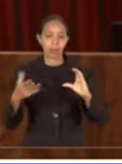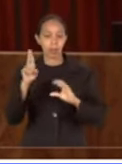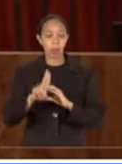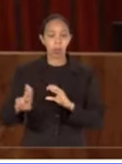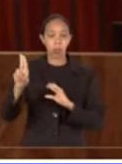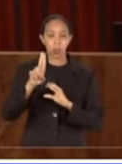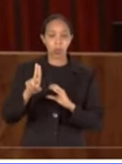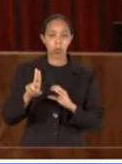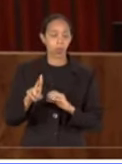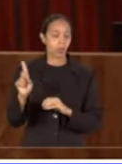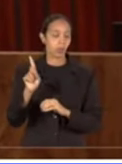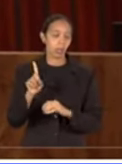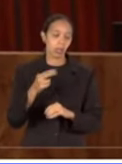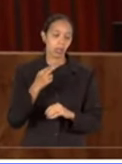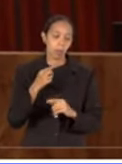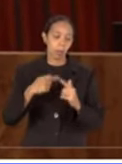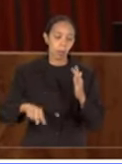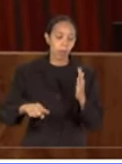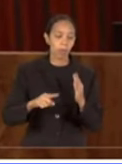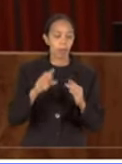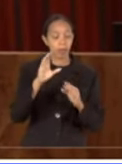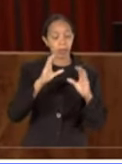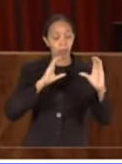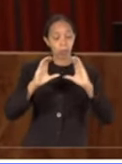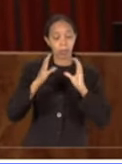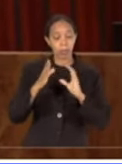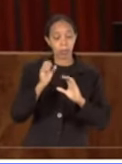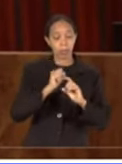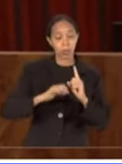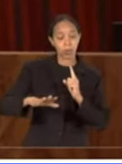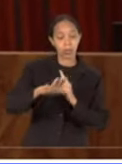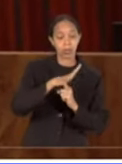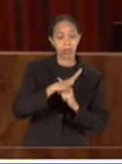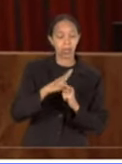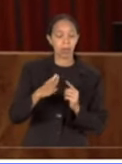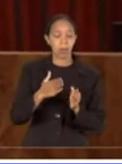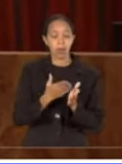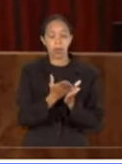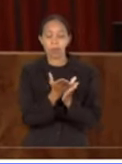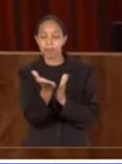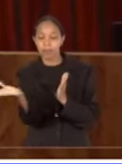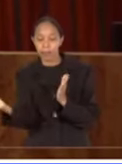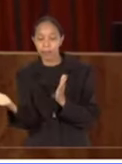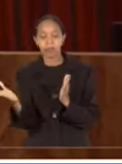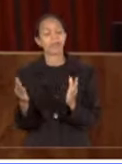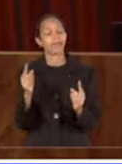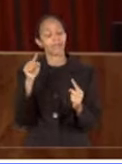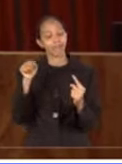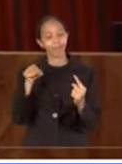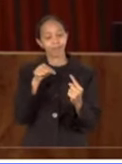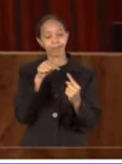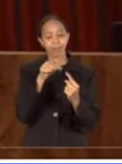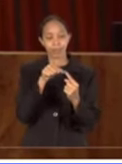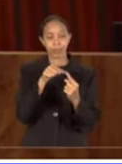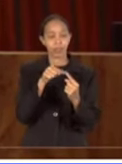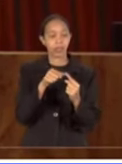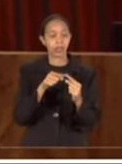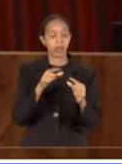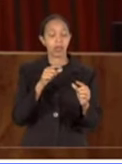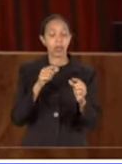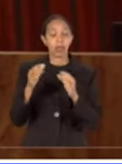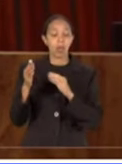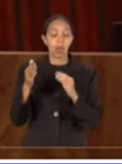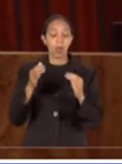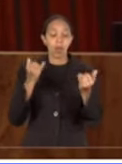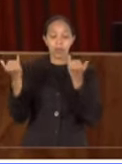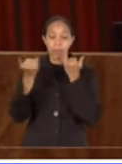utilização indevida dos meios de comunicação social pelo reiterado desvirtuamento da finalidade de propaganda partidária,